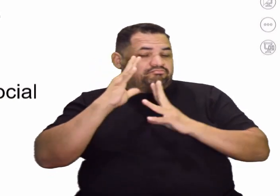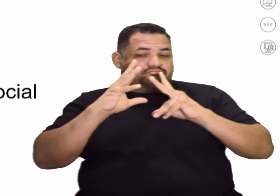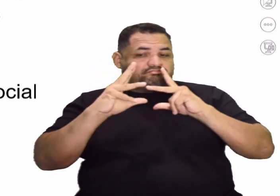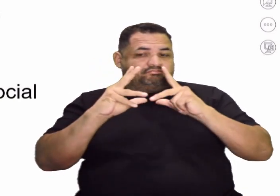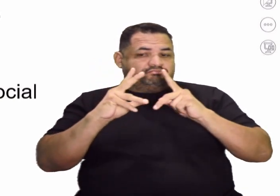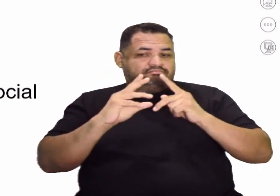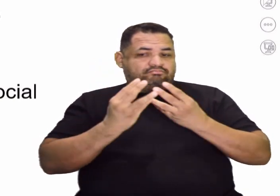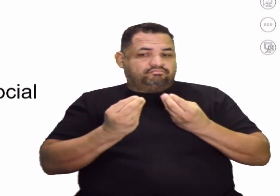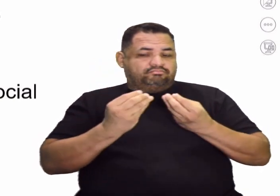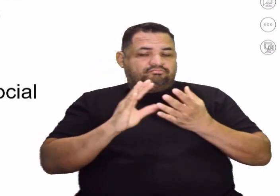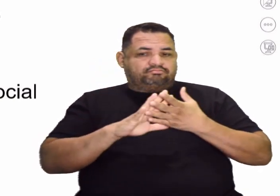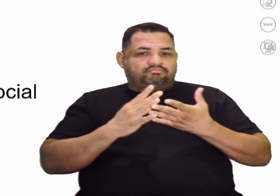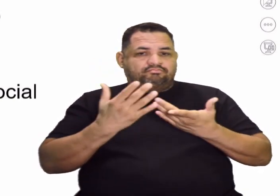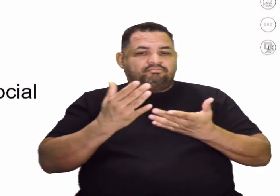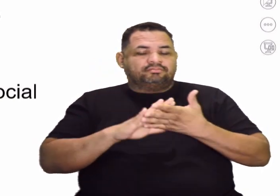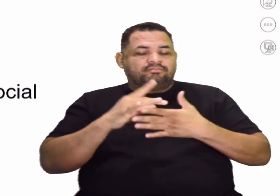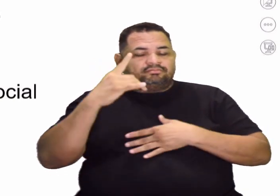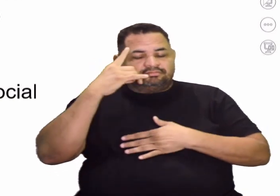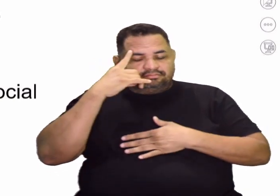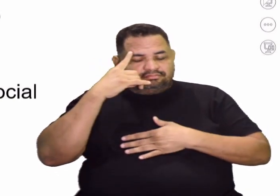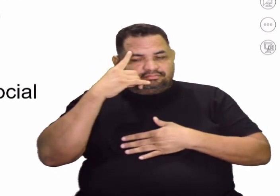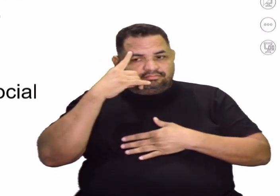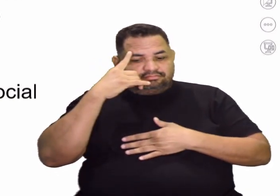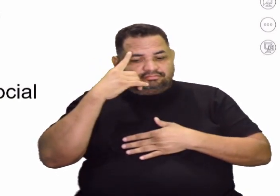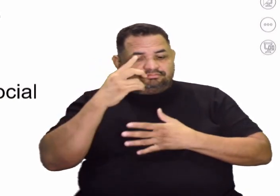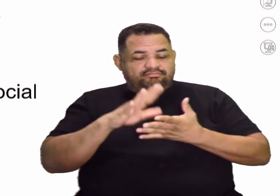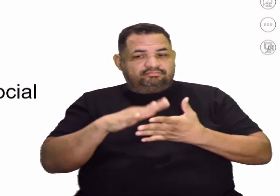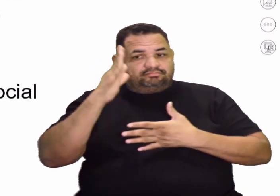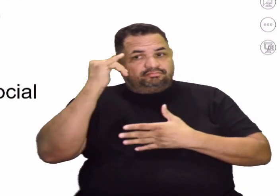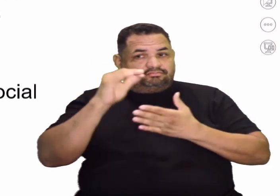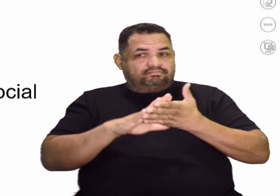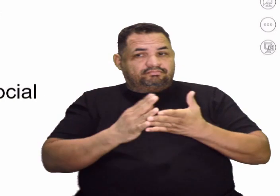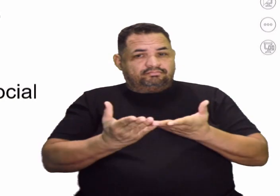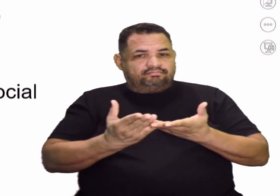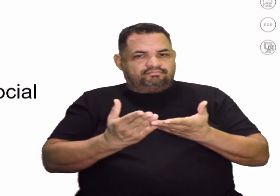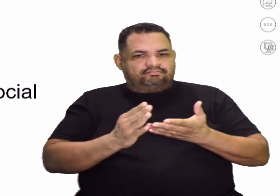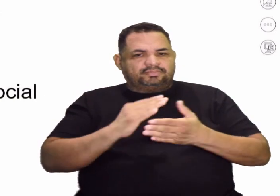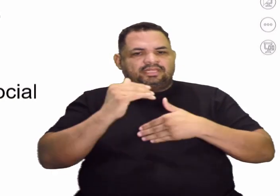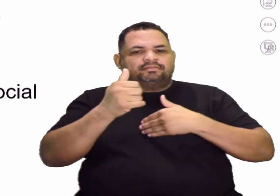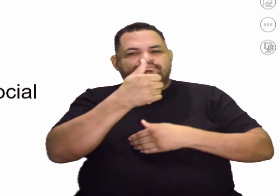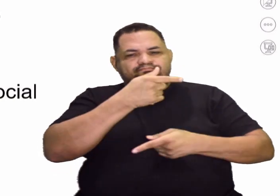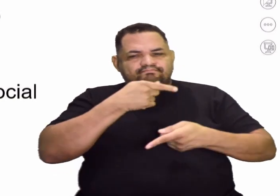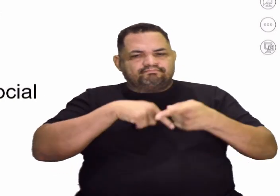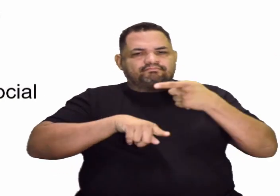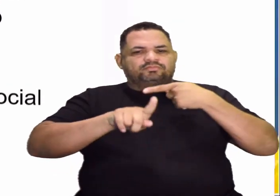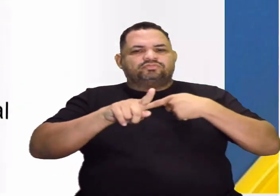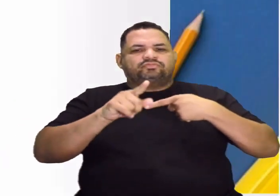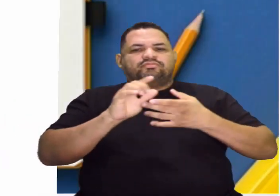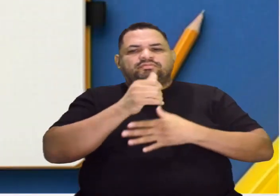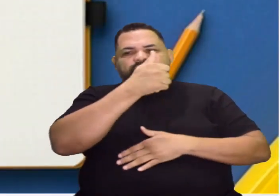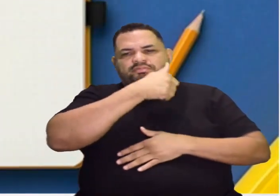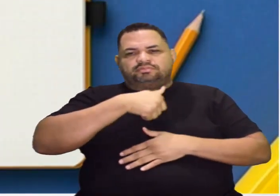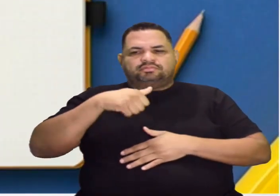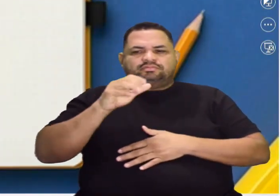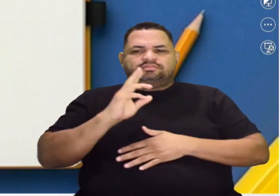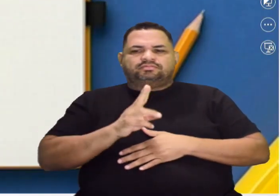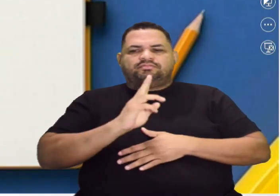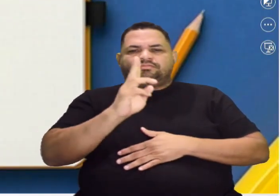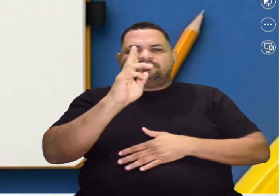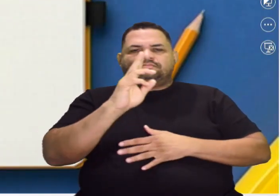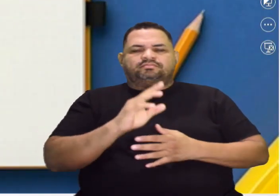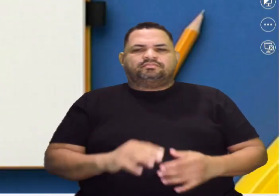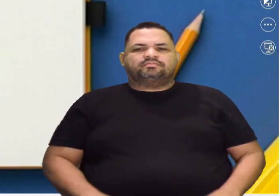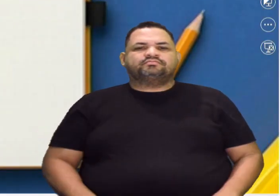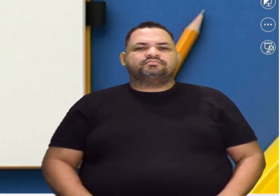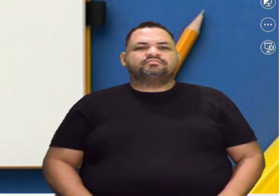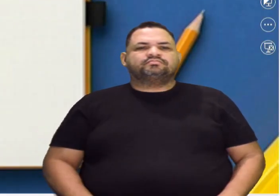Sócrates. Quando penso que sei, logo percebo que nada sei, mas a gente vai aprimorando cada vez mais, ok? Então, assim,